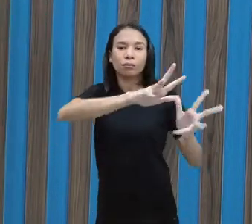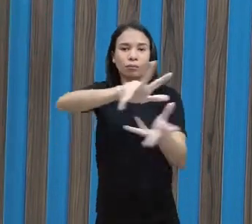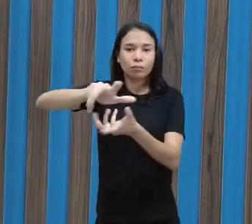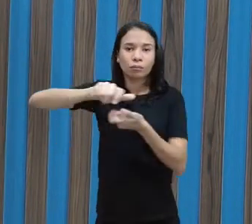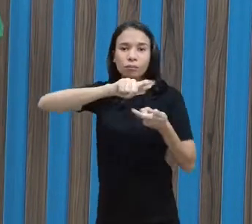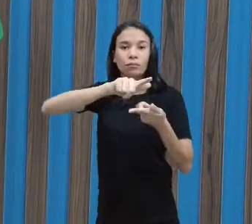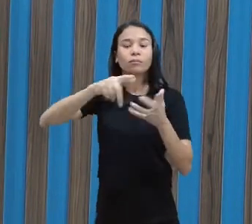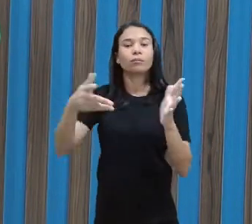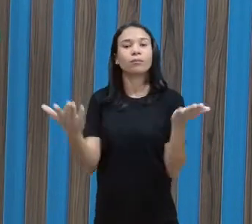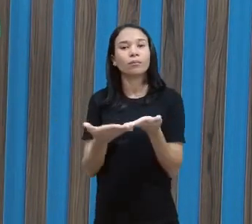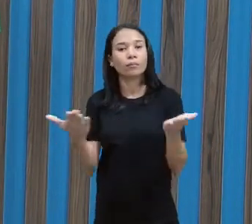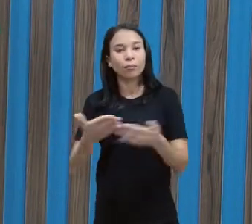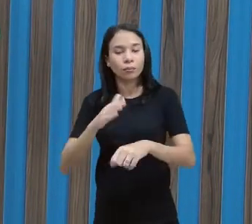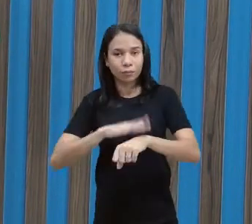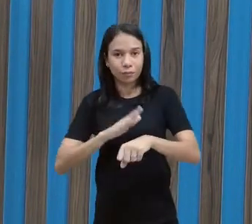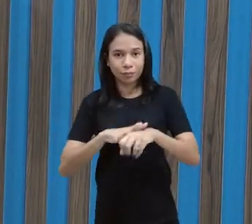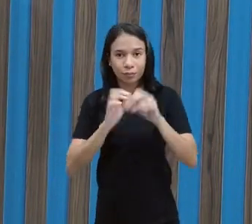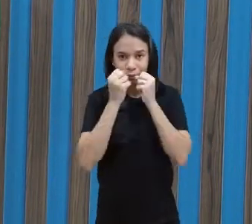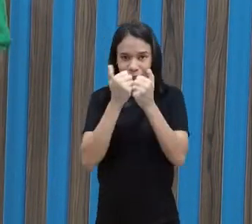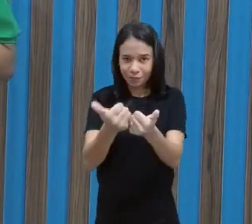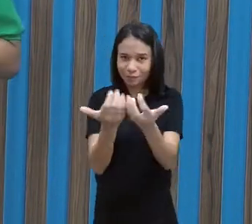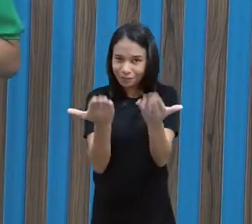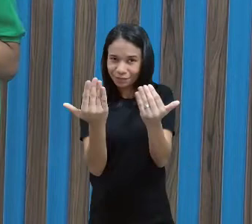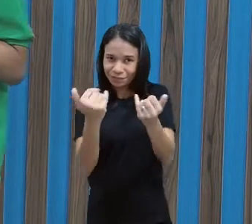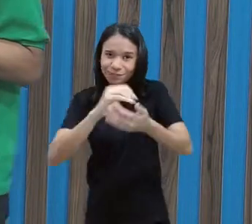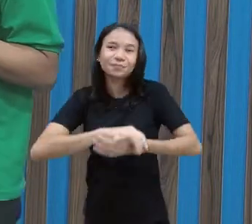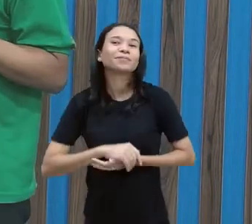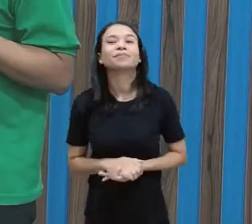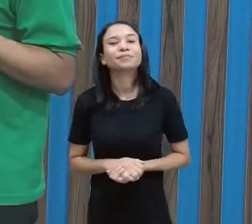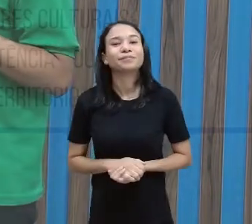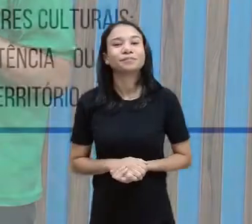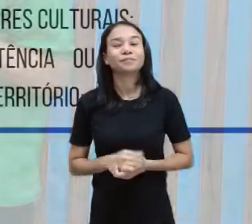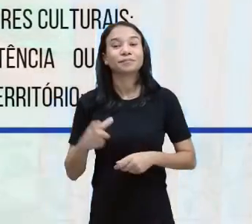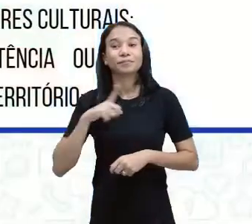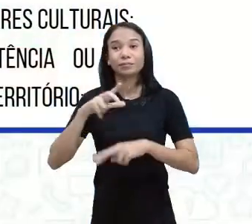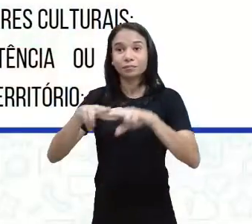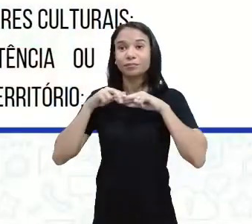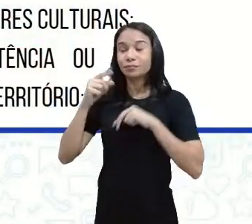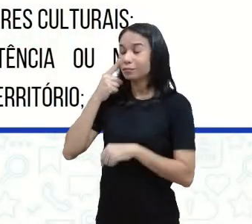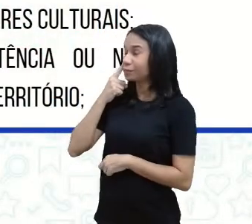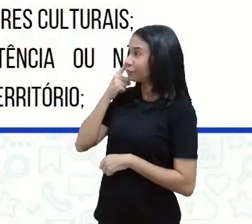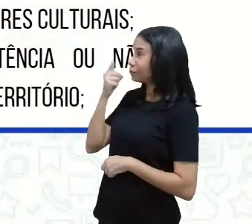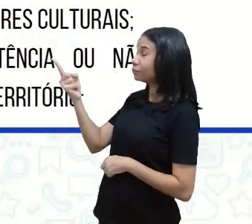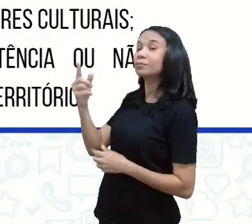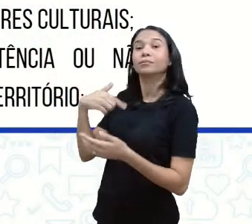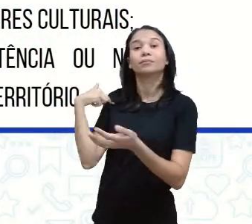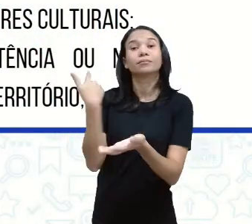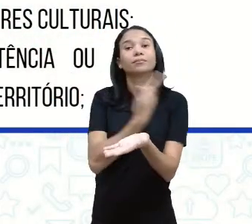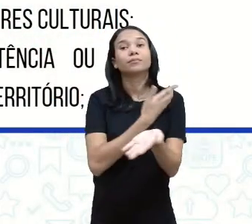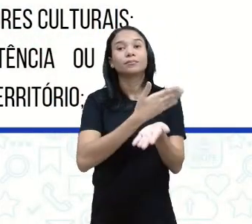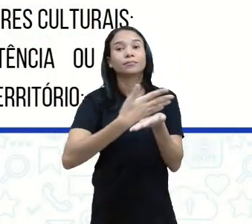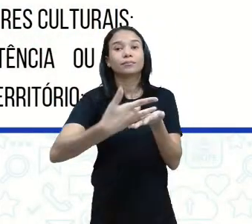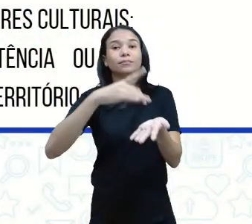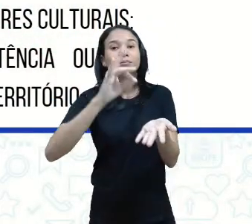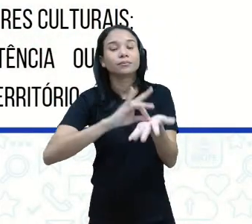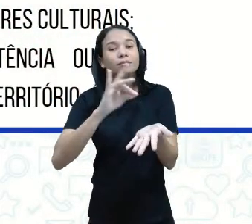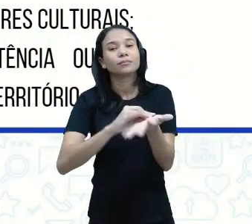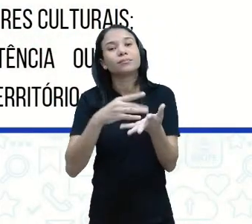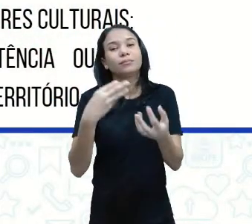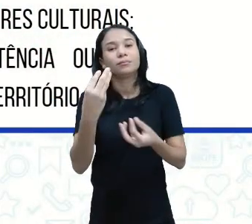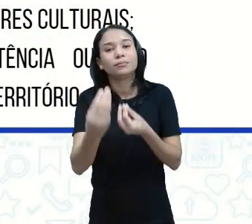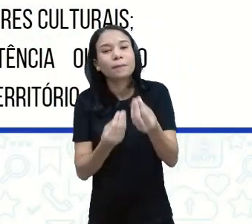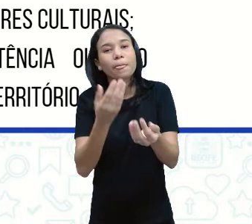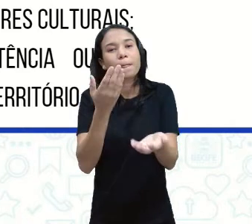momento histórico. Beleza? Vamos seguir. Para isso, para começar, né,